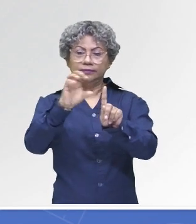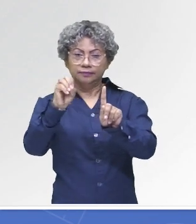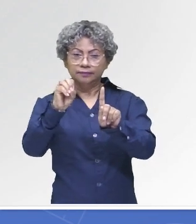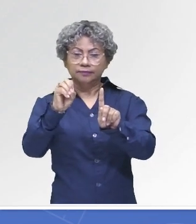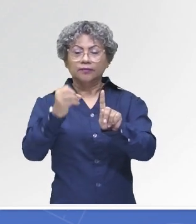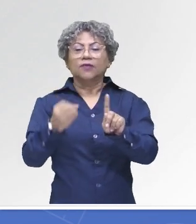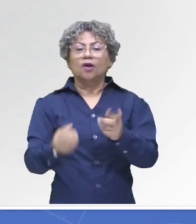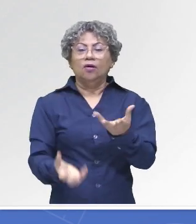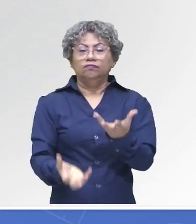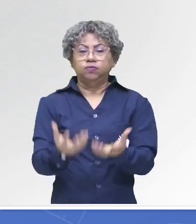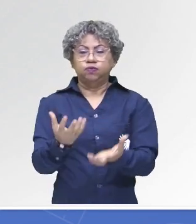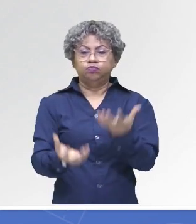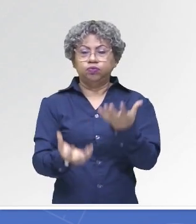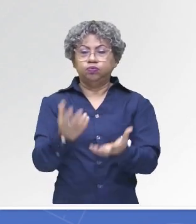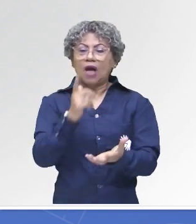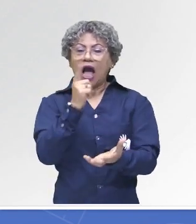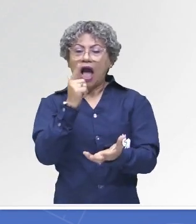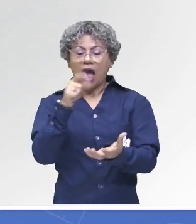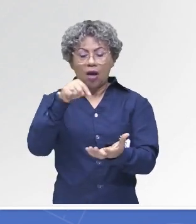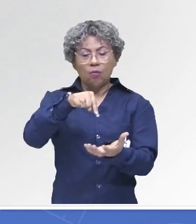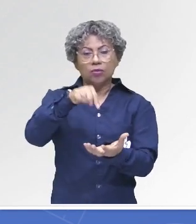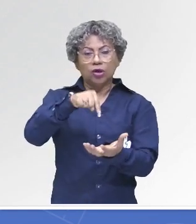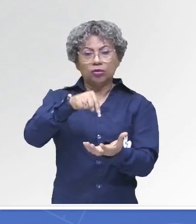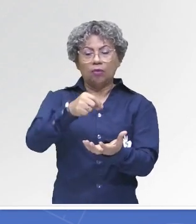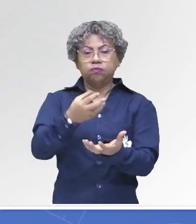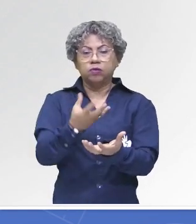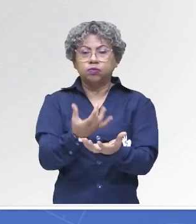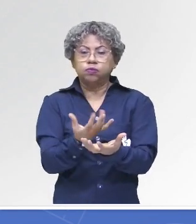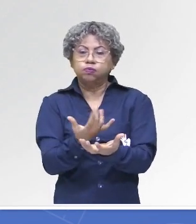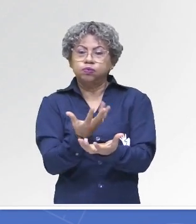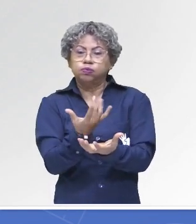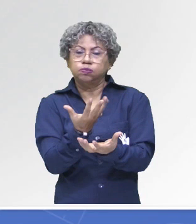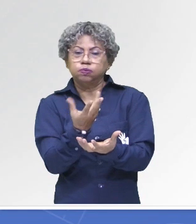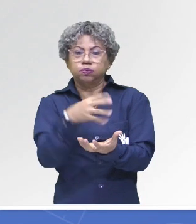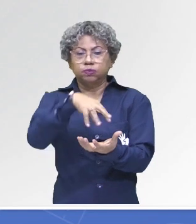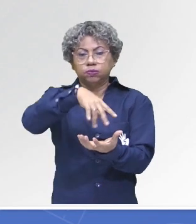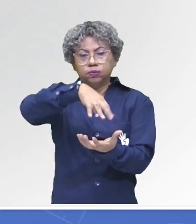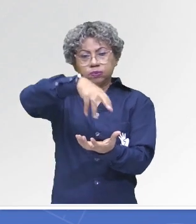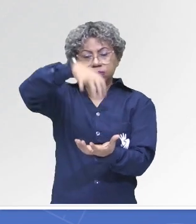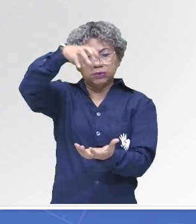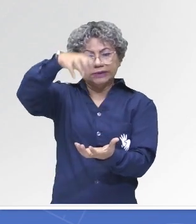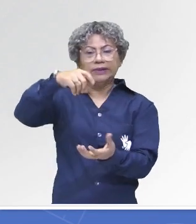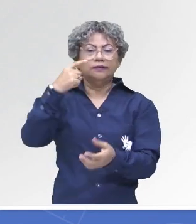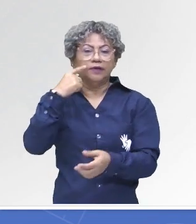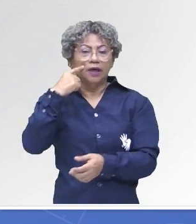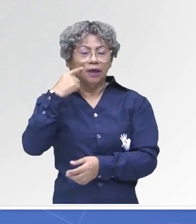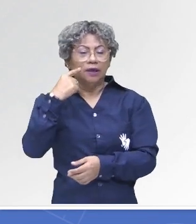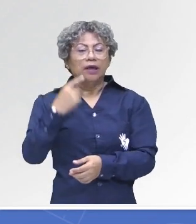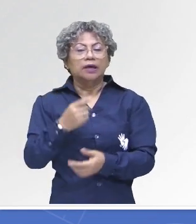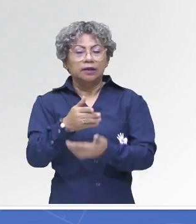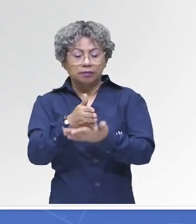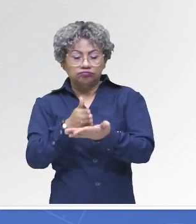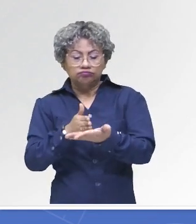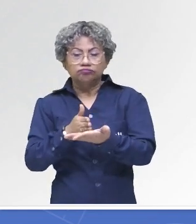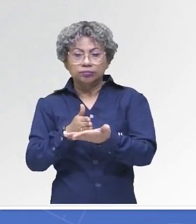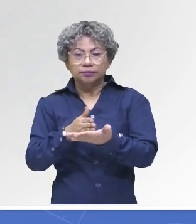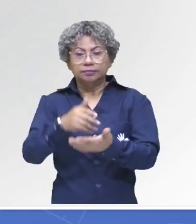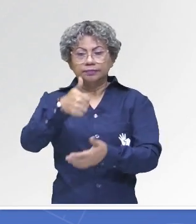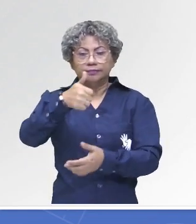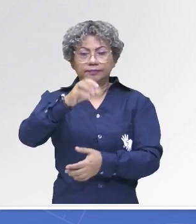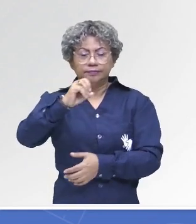água. Veja só que o termômetro ele está dividido em 100 partes iguais, tá certo? Por isso que